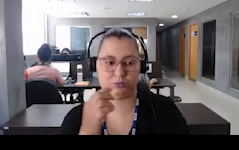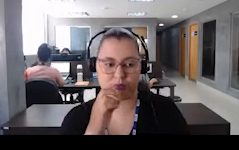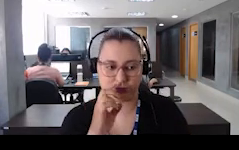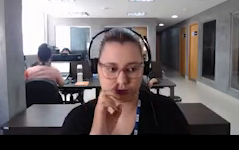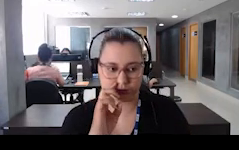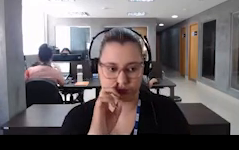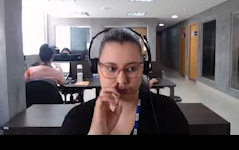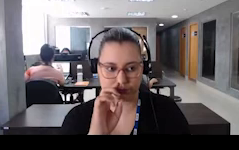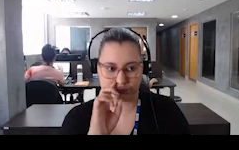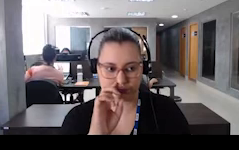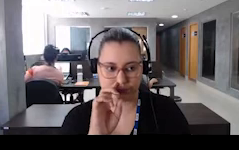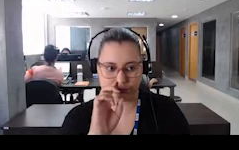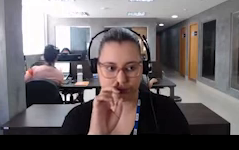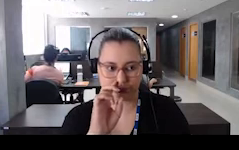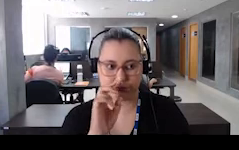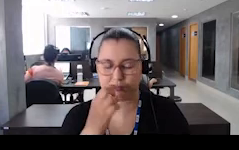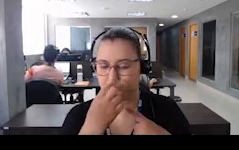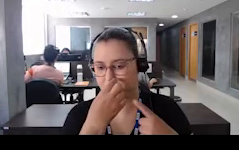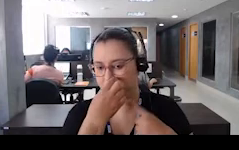Então, nas lâmpadas mistas aqui, ó.